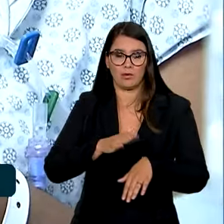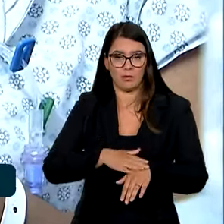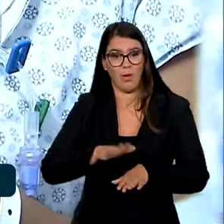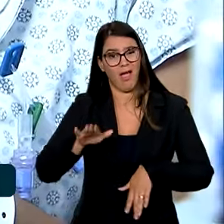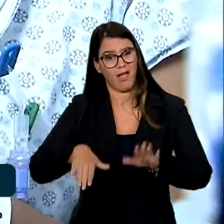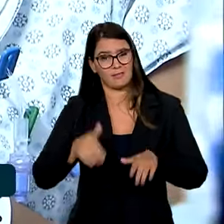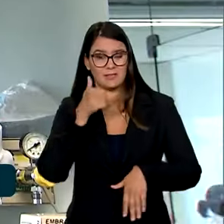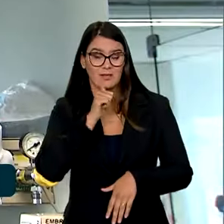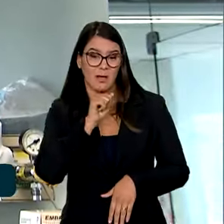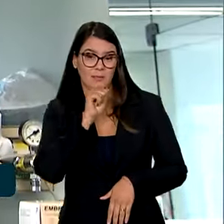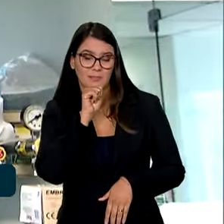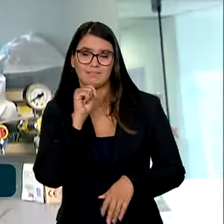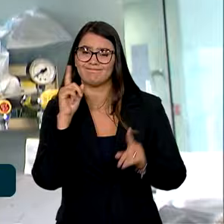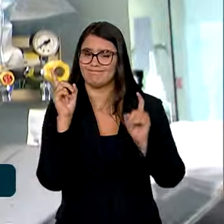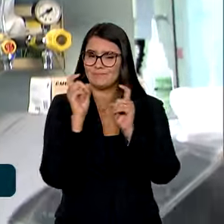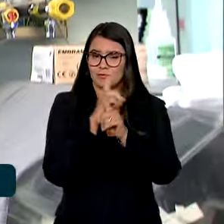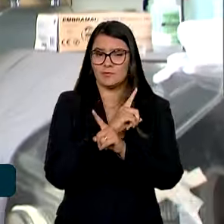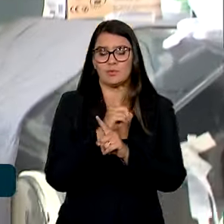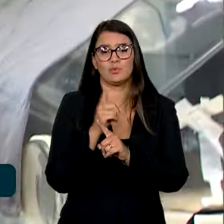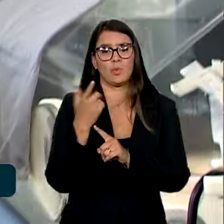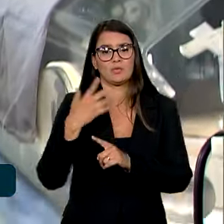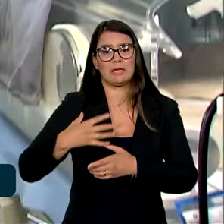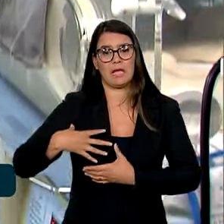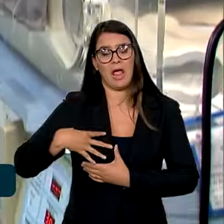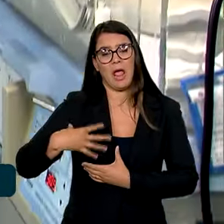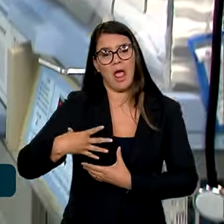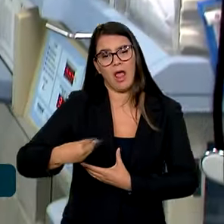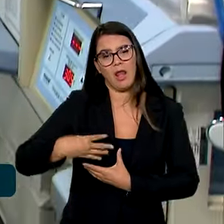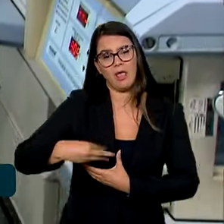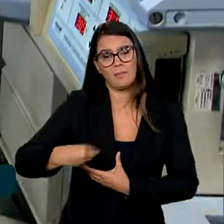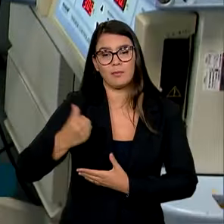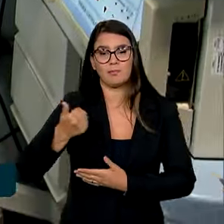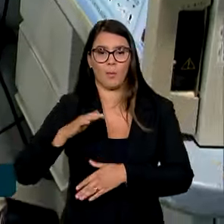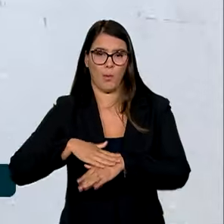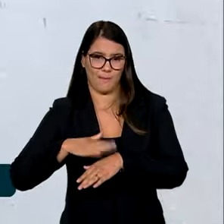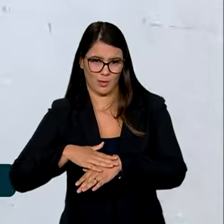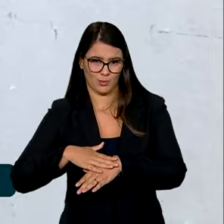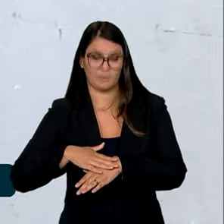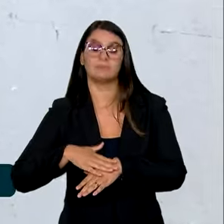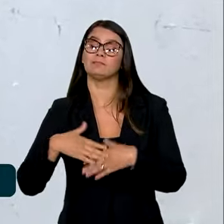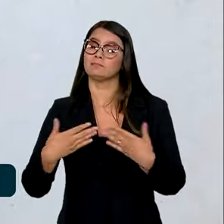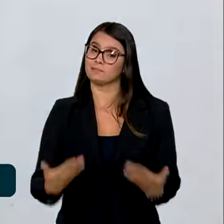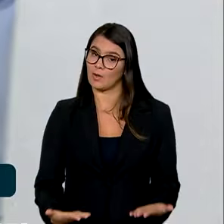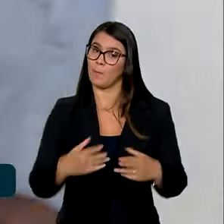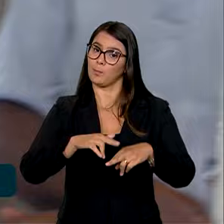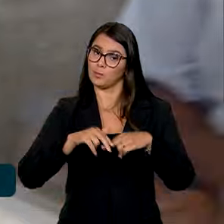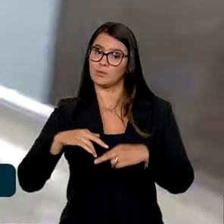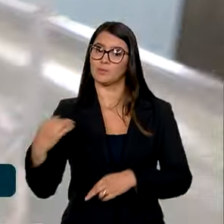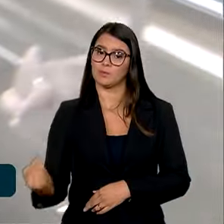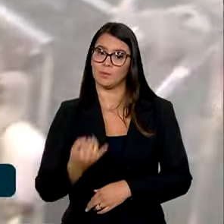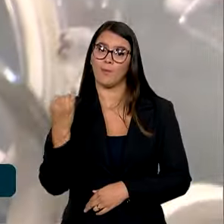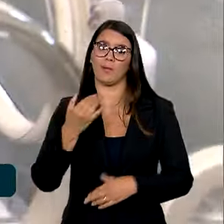mães desses bebês têm dificuldade em produzir o alimento num primeiro momento. Daí a importância